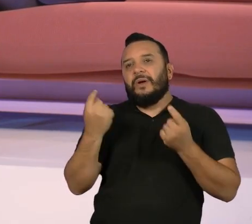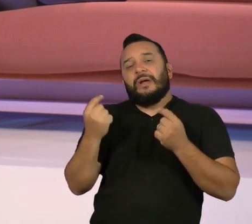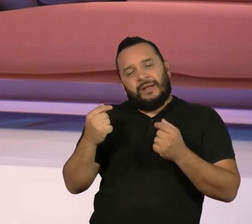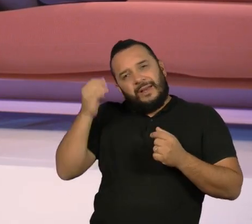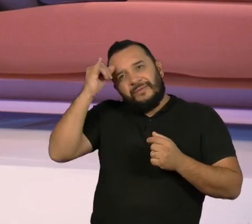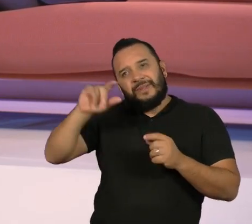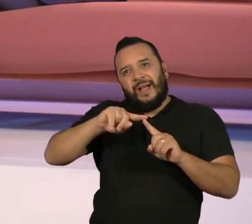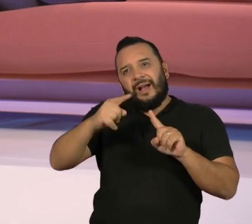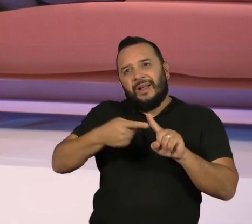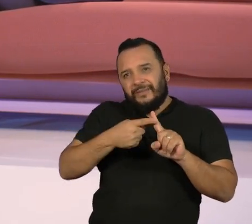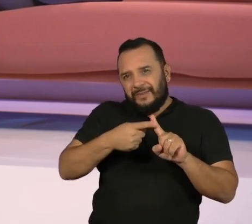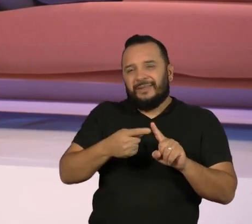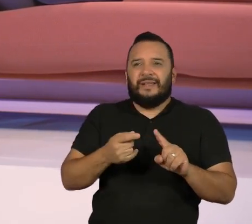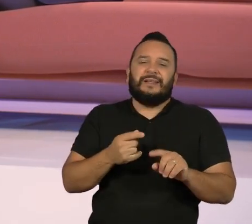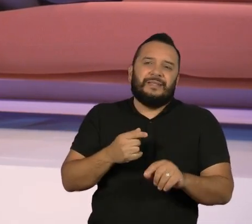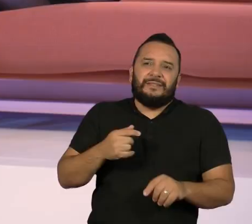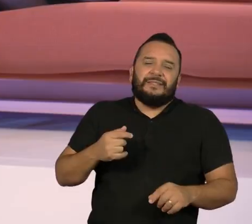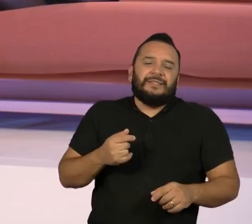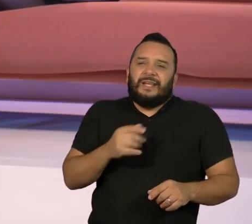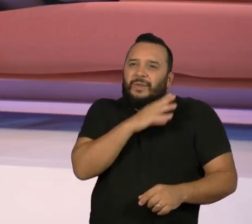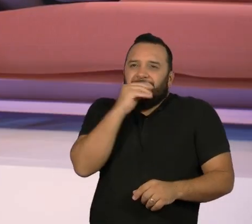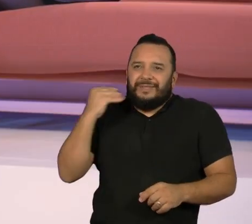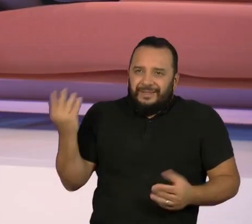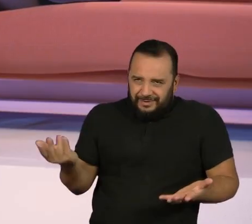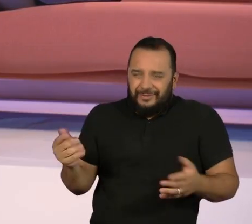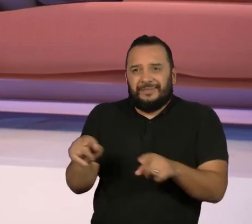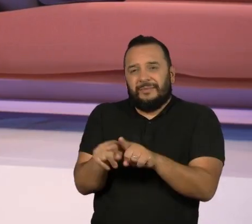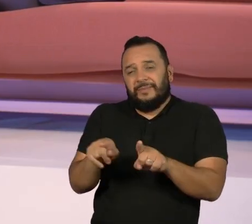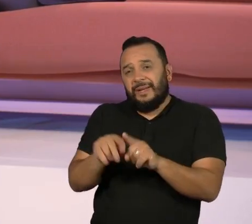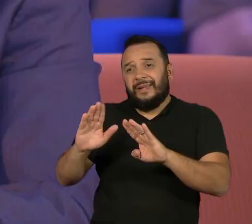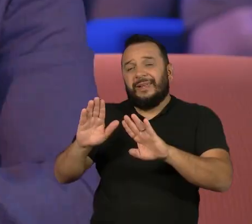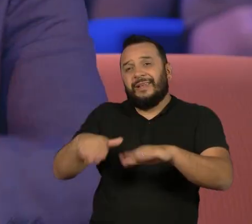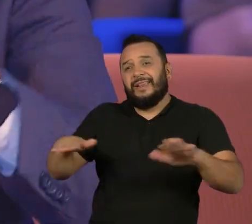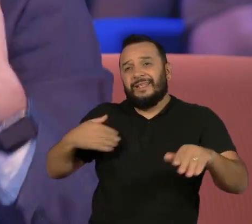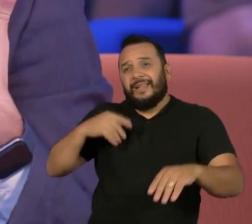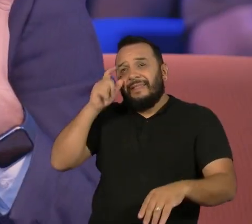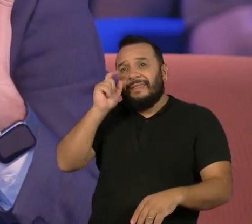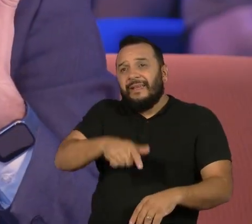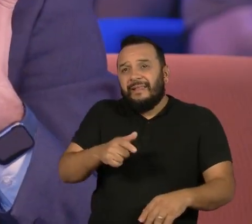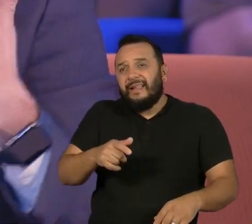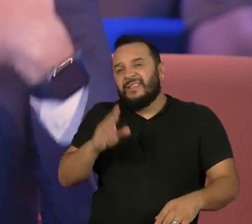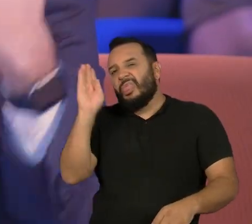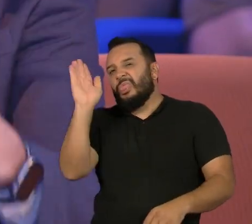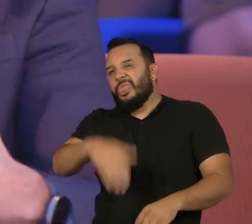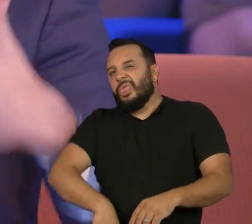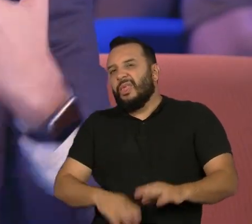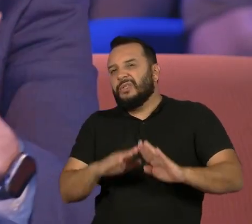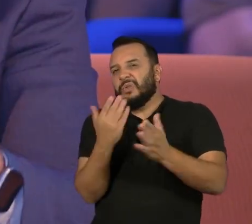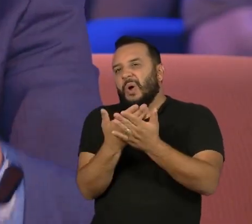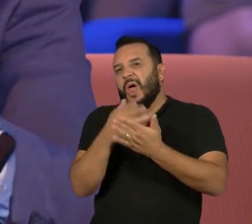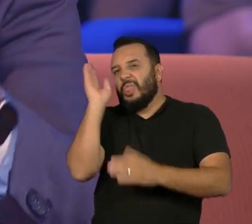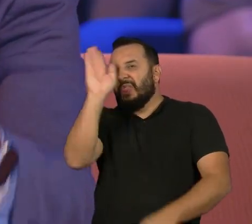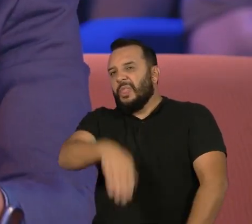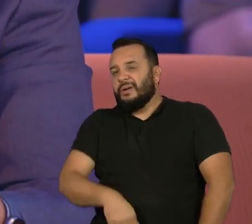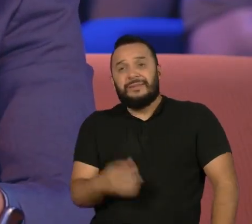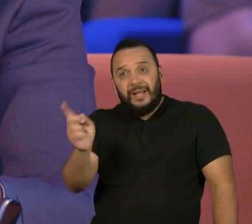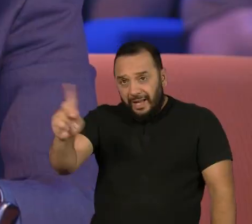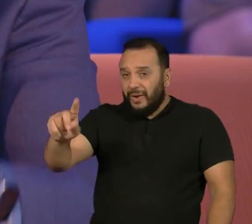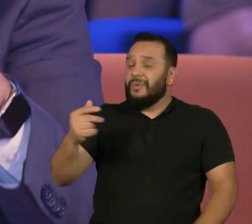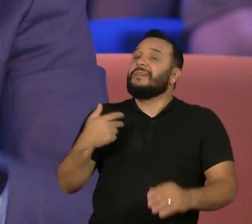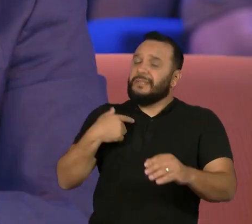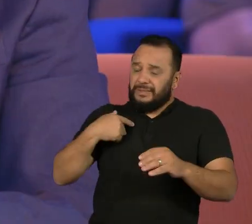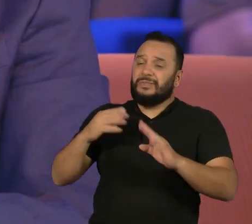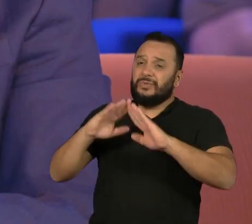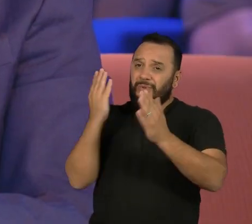precoce, contra o desinteresse das nossas crianças na escola. E para isso a escola tem que fazer sentido. Essa criança, esse jovem tem que ir para a escola